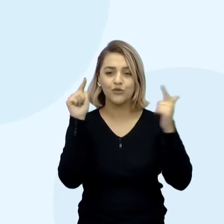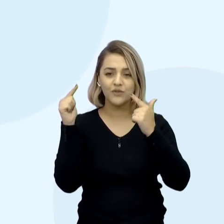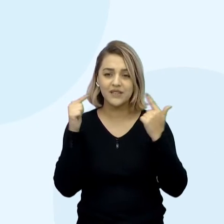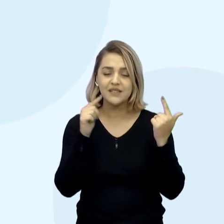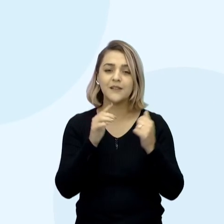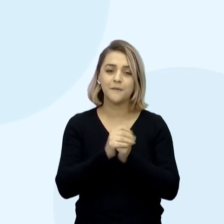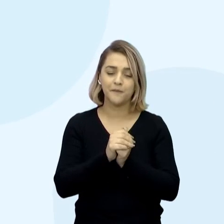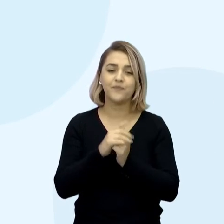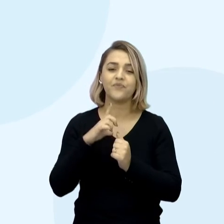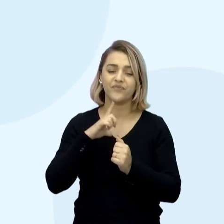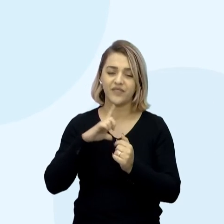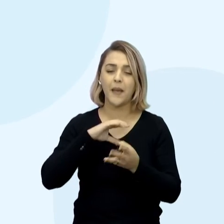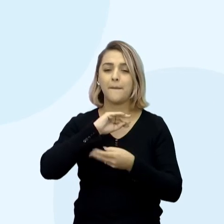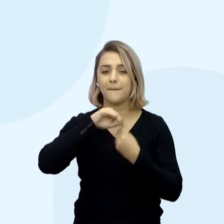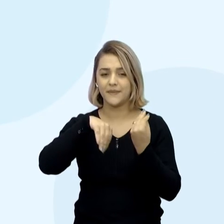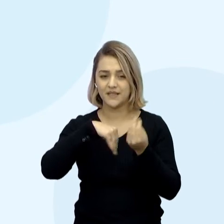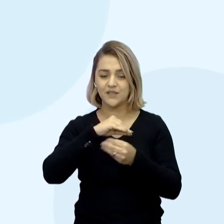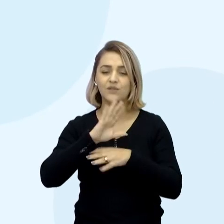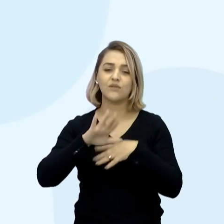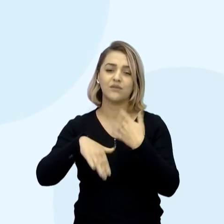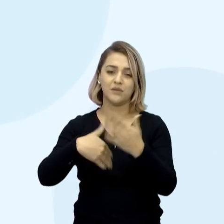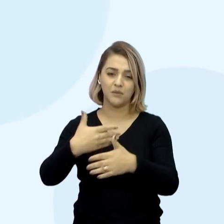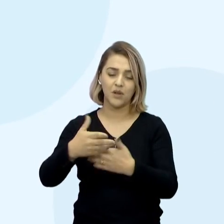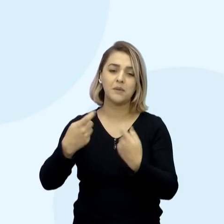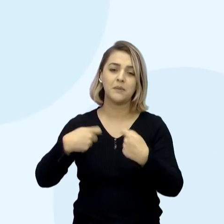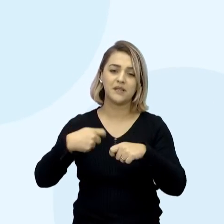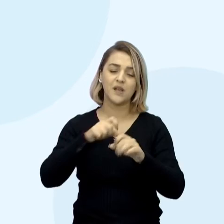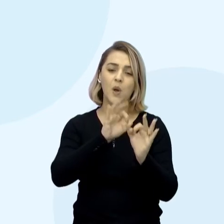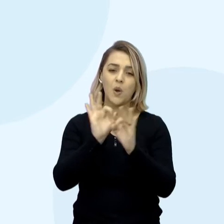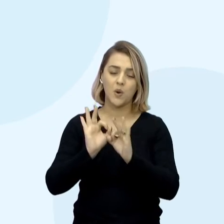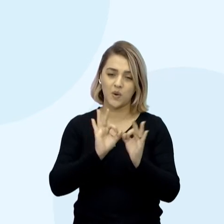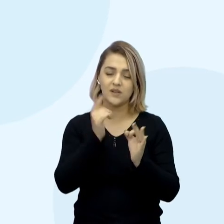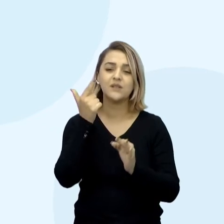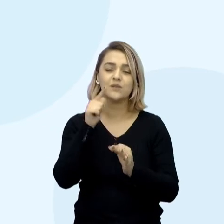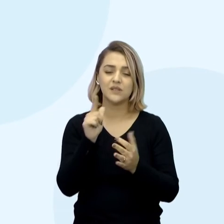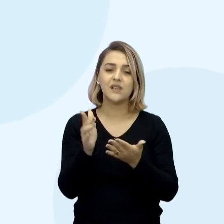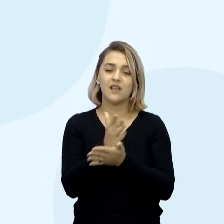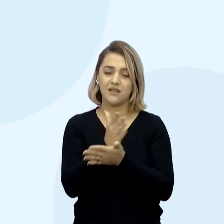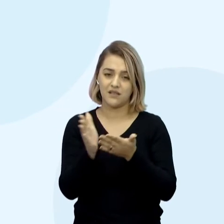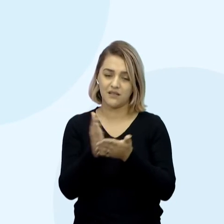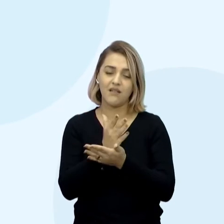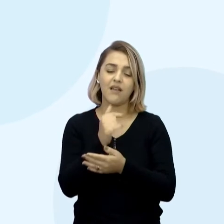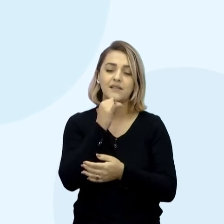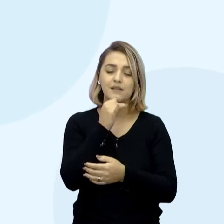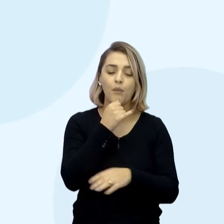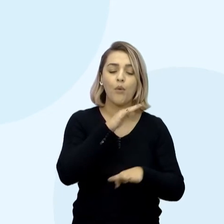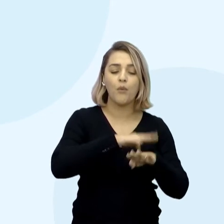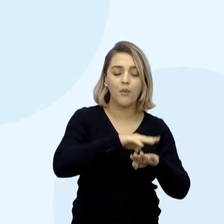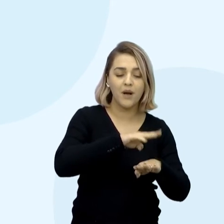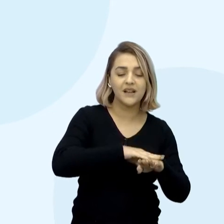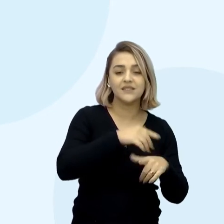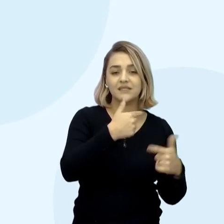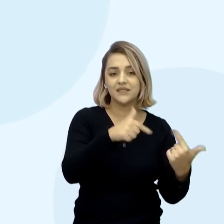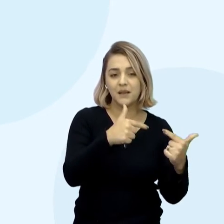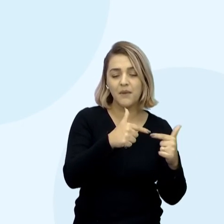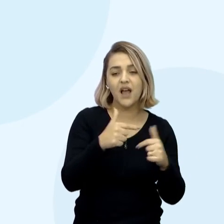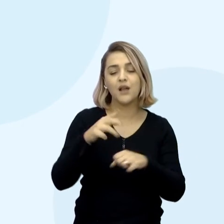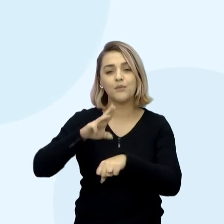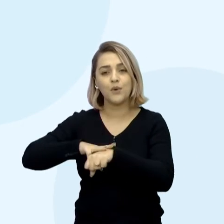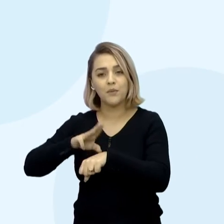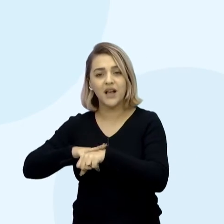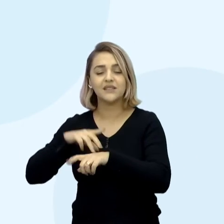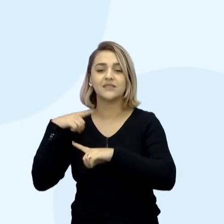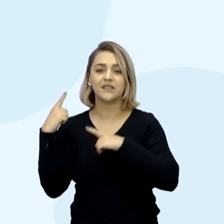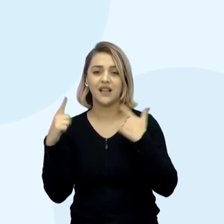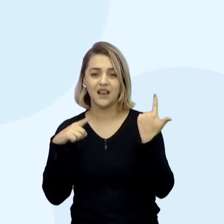depois de um tempo a gente precisa aí se organizar, né, para separar. Olha, esse é o momento de trabalho, esse é o momento de lazer, o